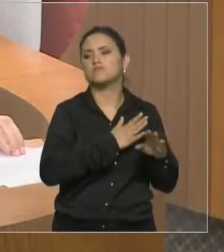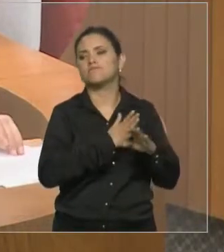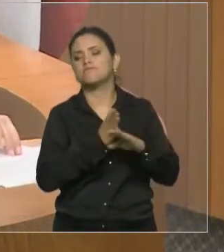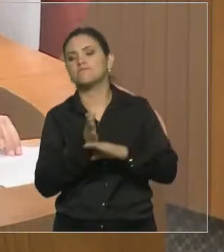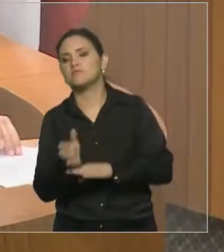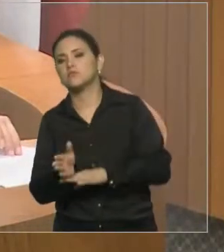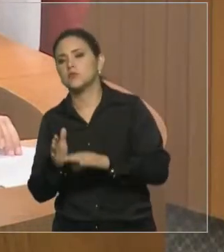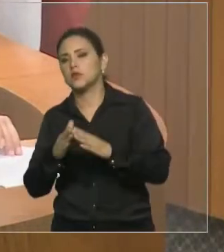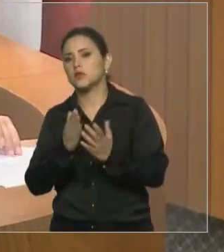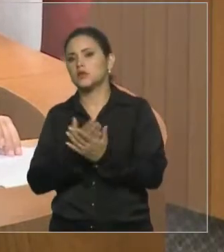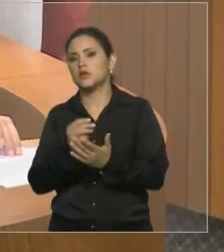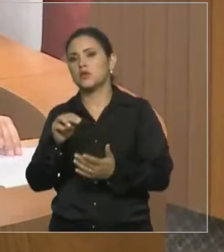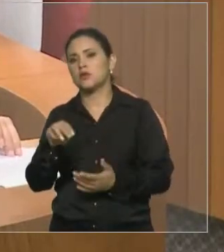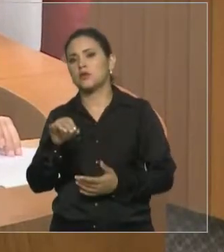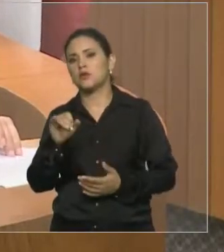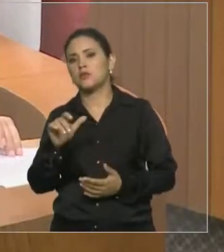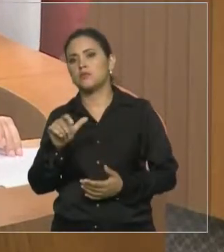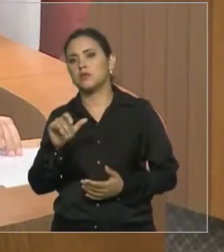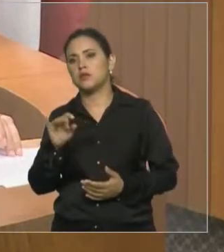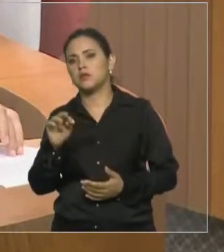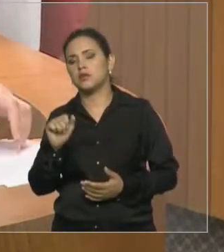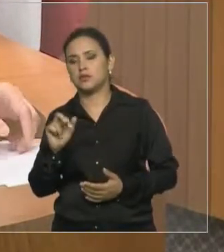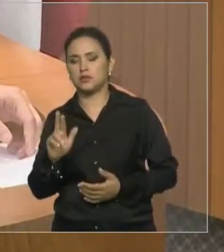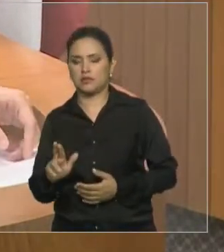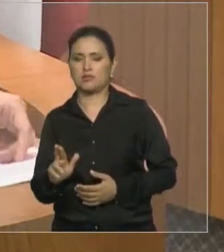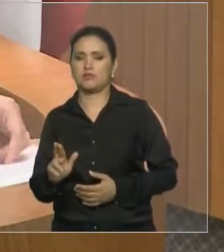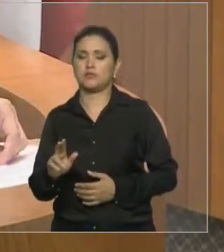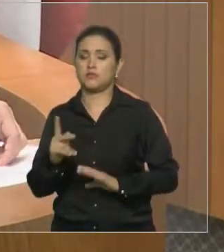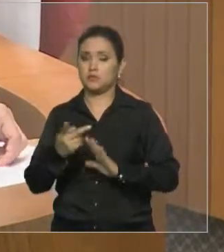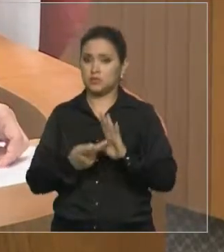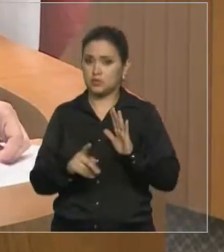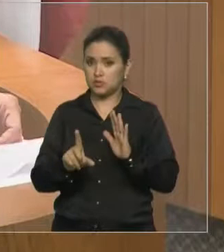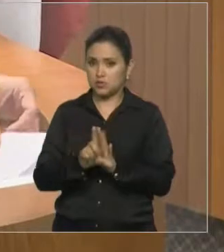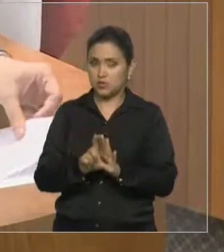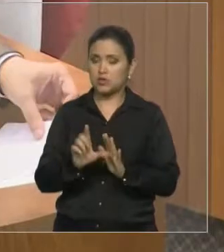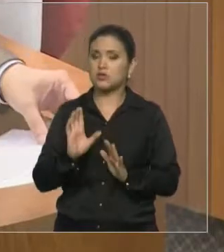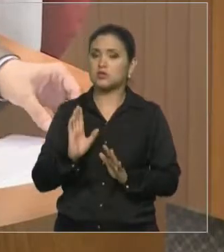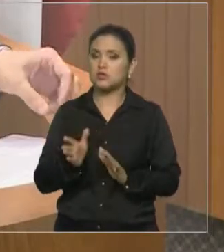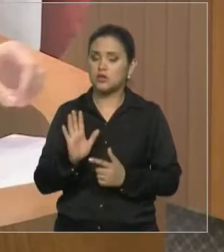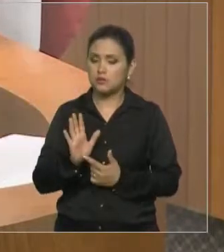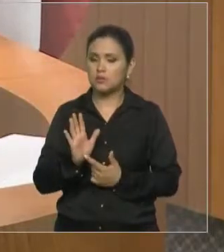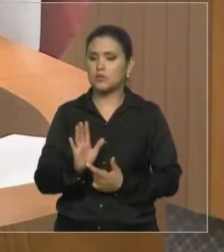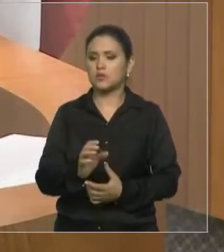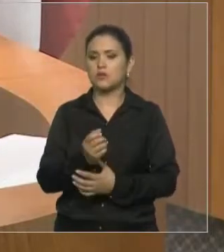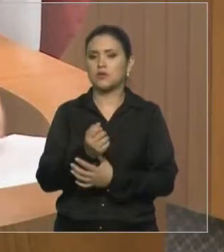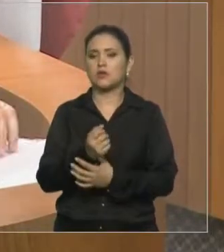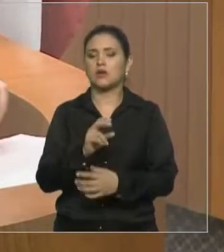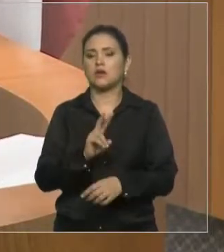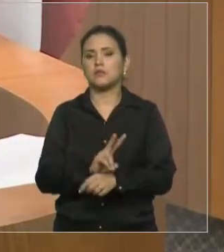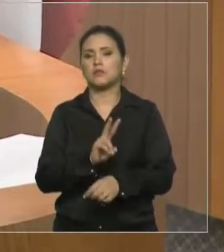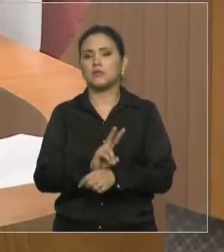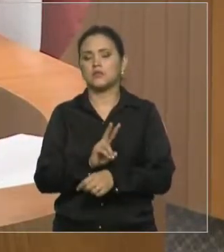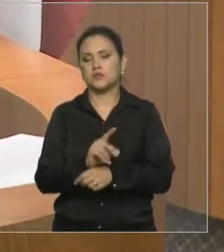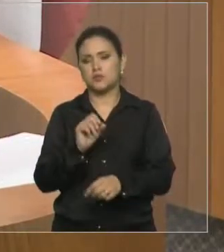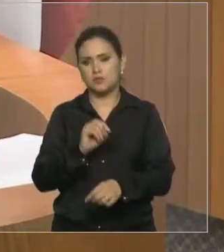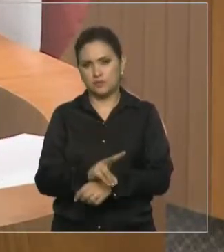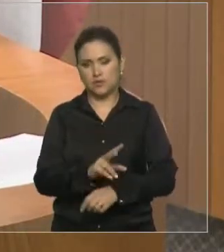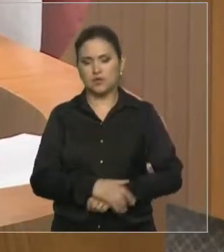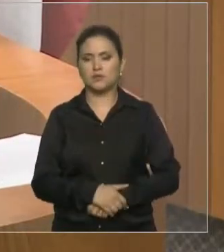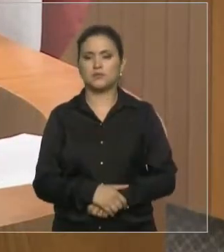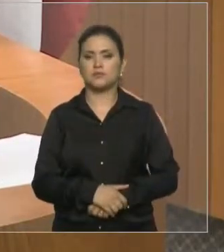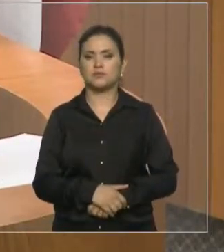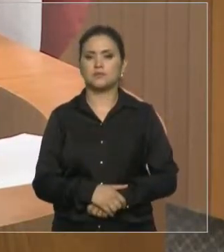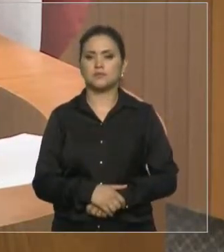colocamos essa esse projeto de lei já foi apresentado também para garantir essa reserva de vaga quanto à questão da participação